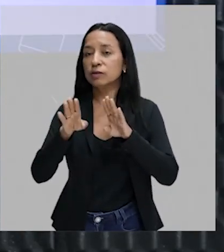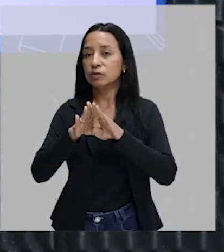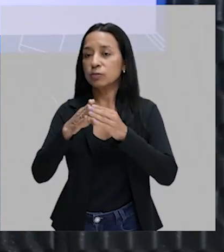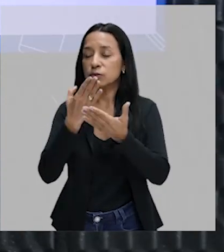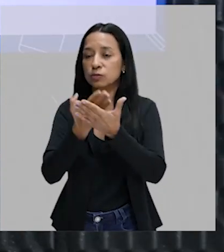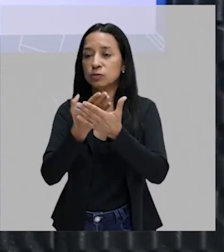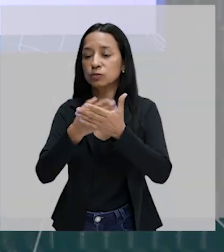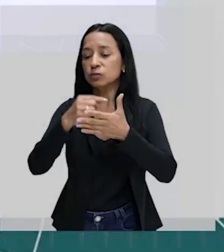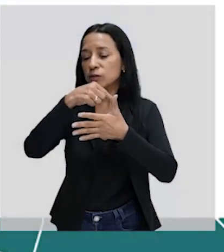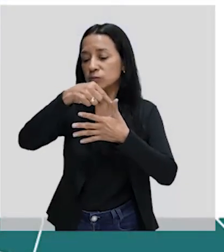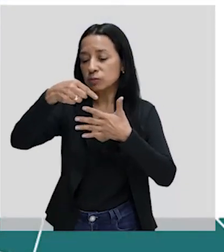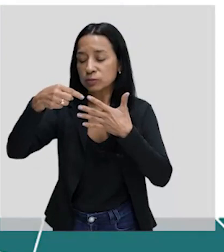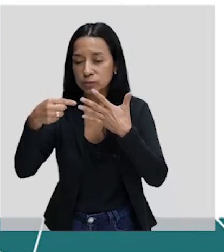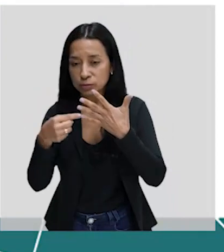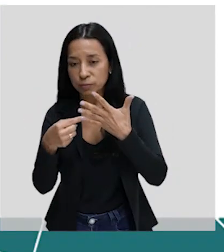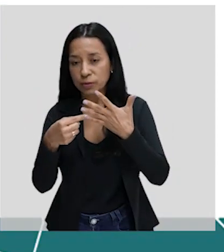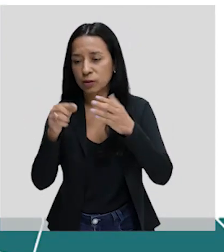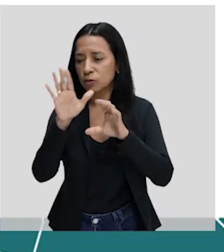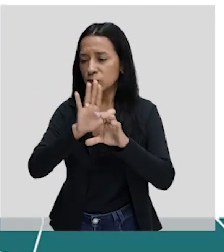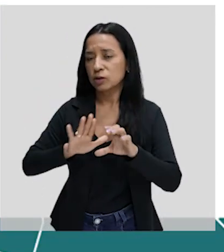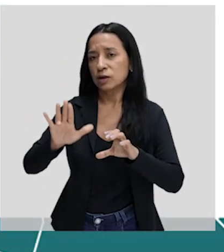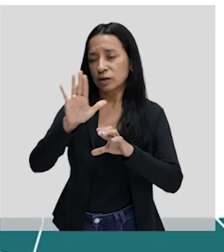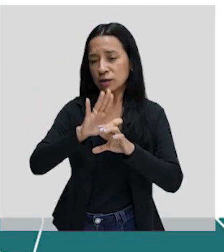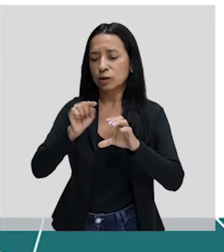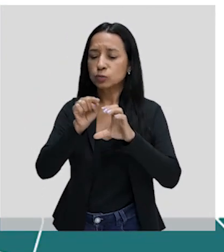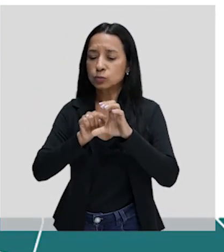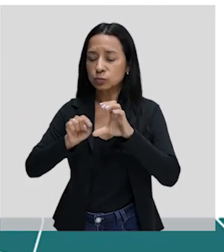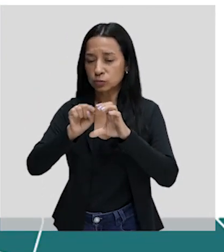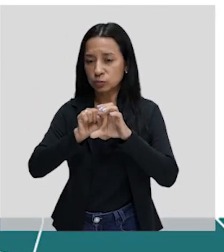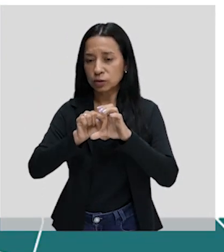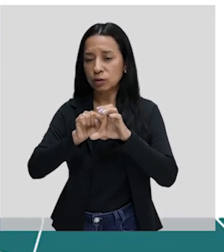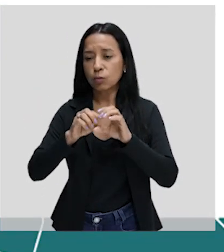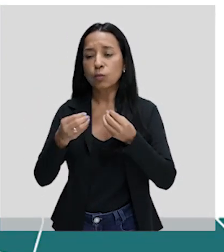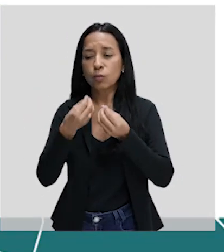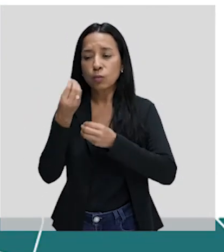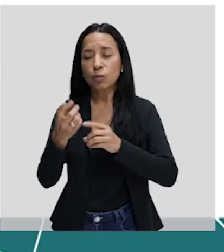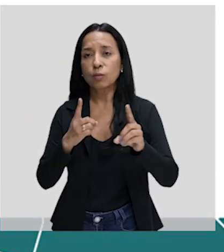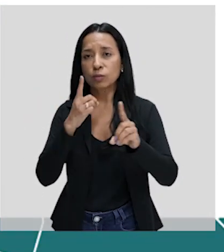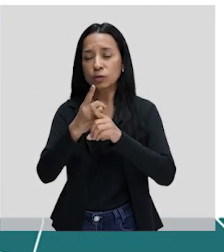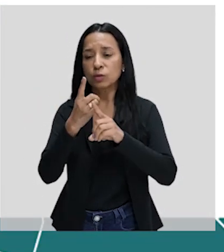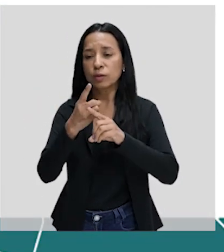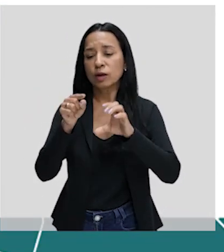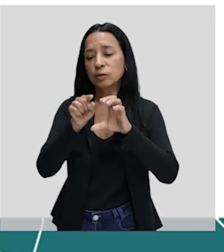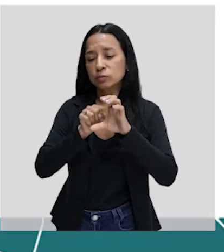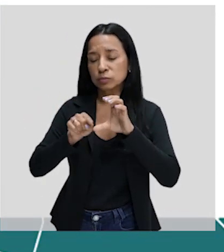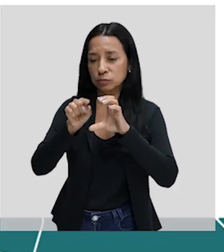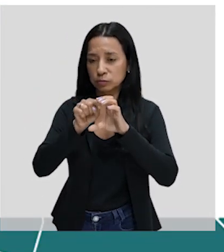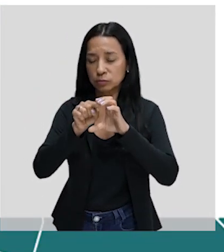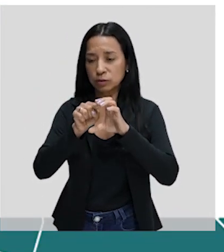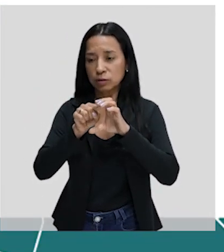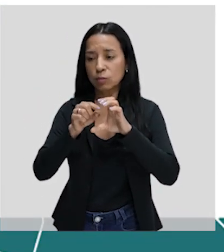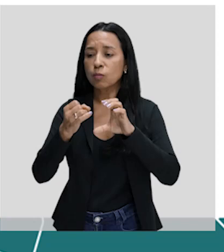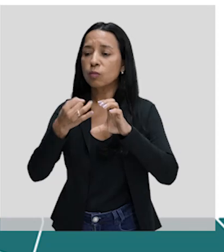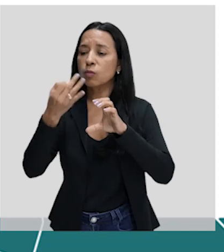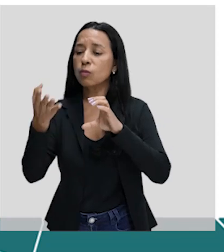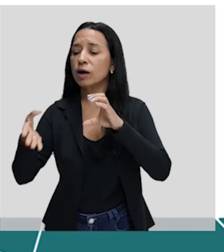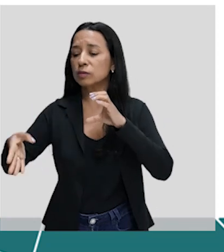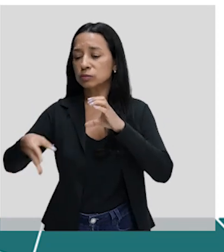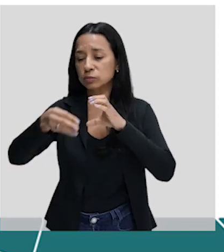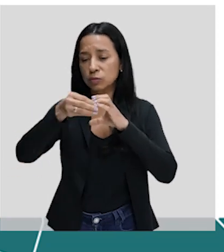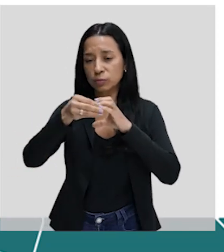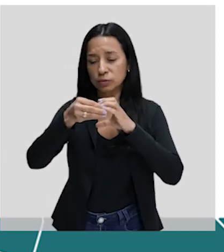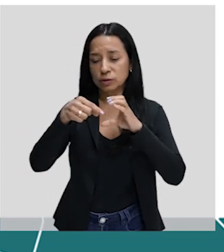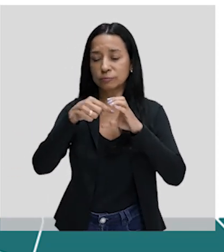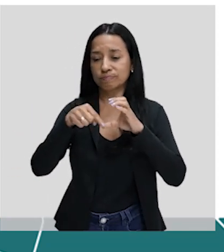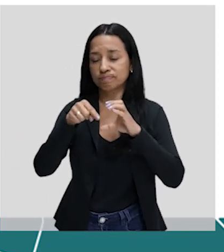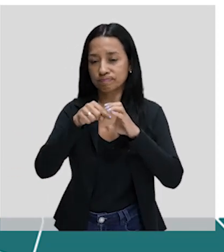do núcleo celular, como foi descoberto o núcleo, tá? Quais são os componentes desse núcleo? E